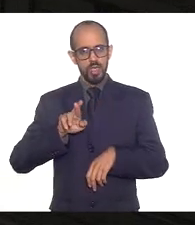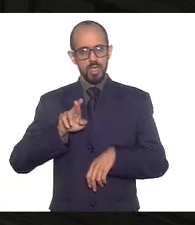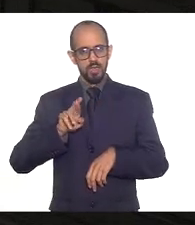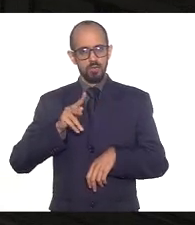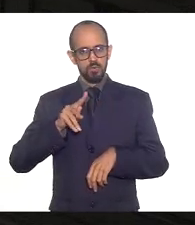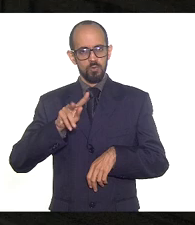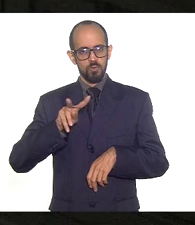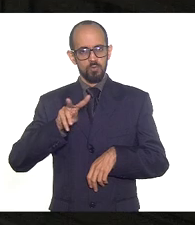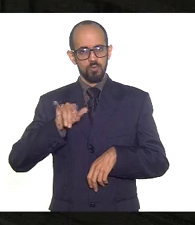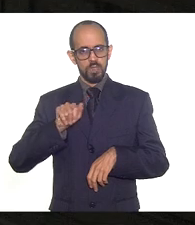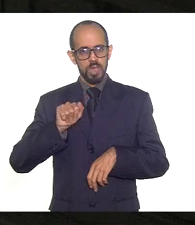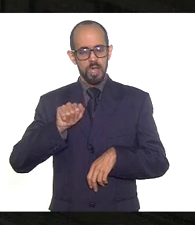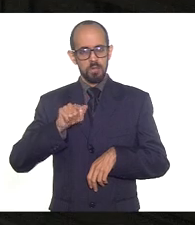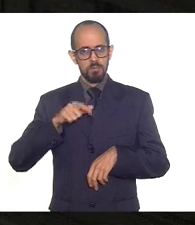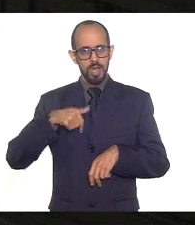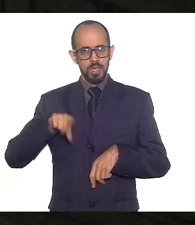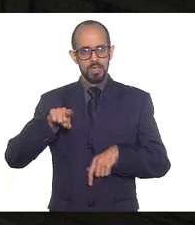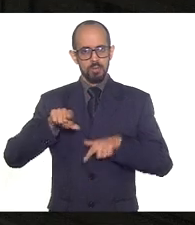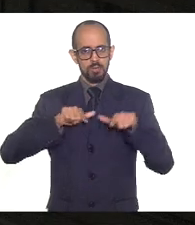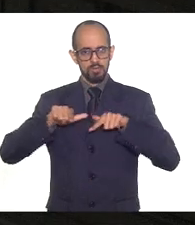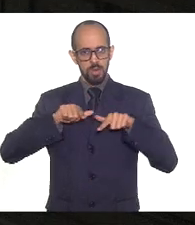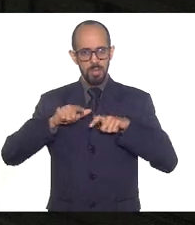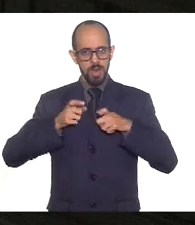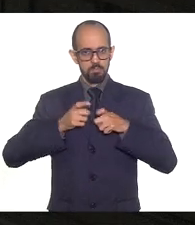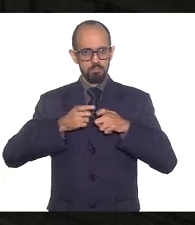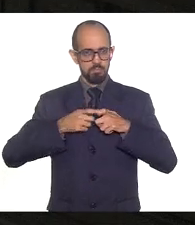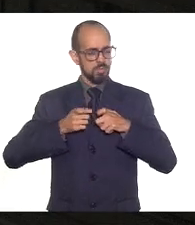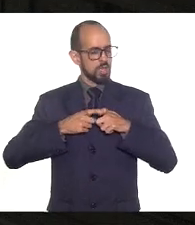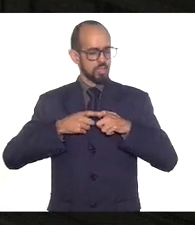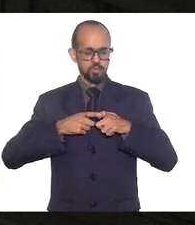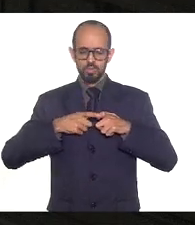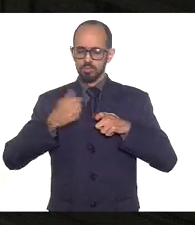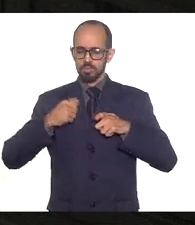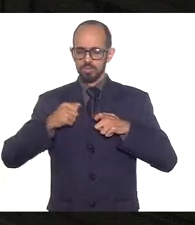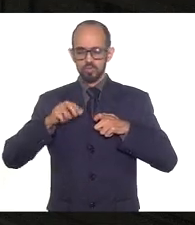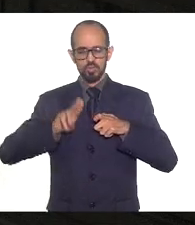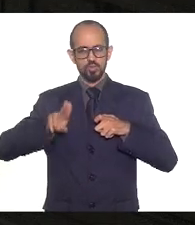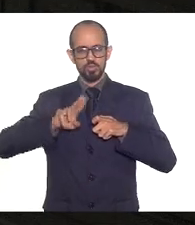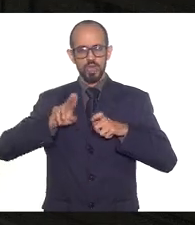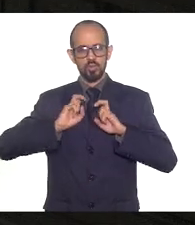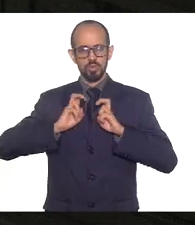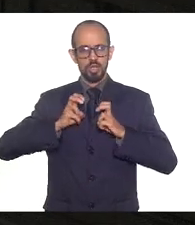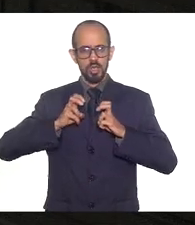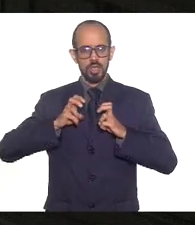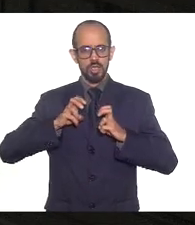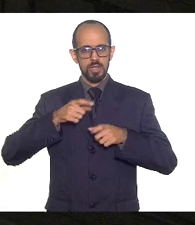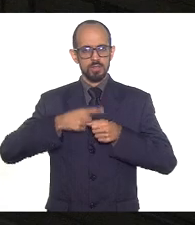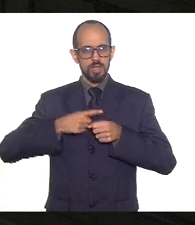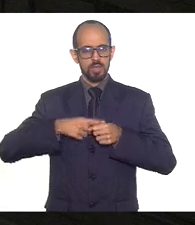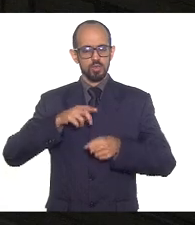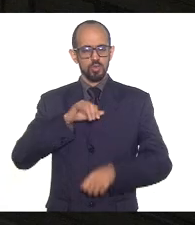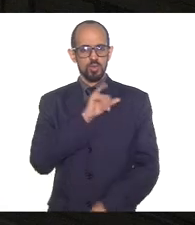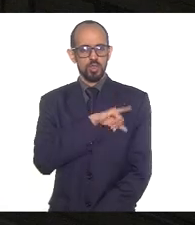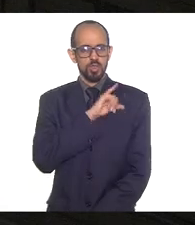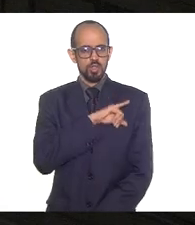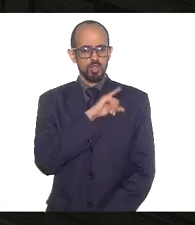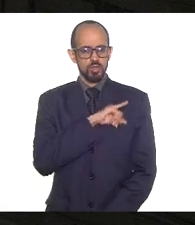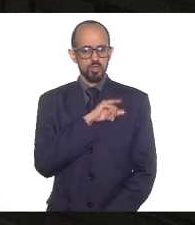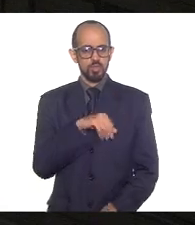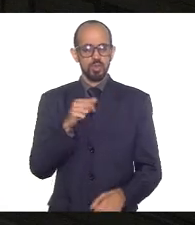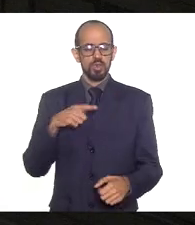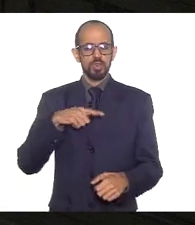até o trabalho enfim a ao mês que enfim se deslocar na Cidade do Rio de Janeiro encontra de